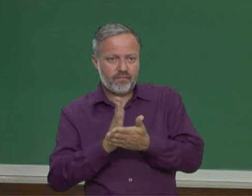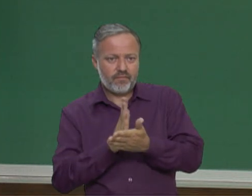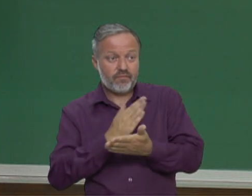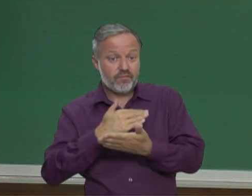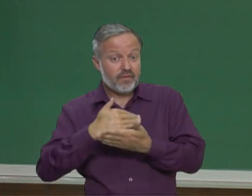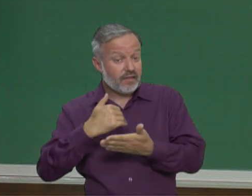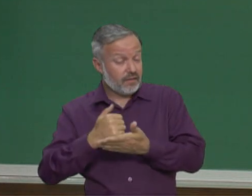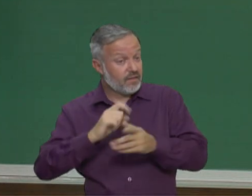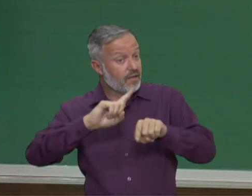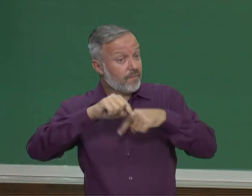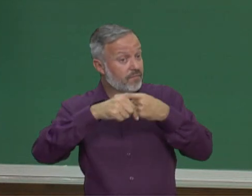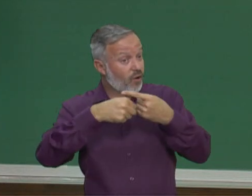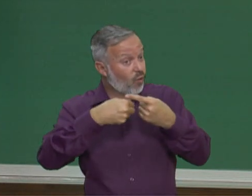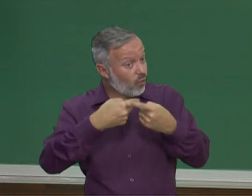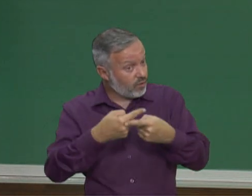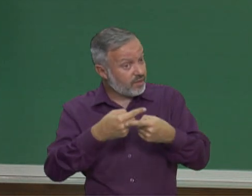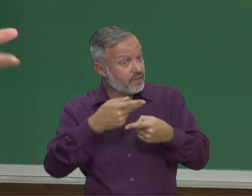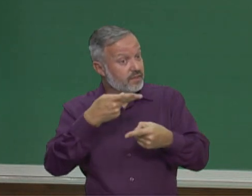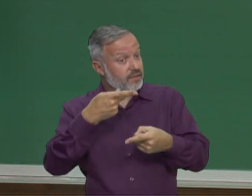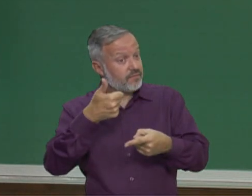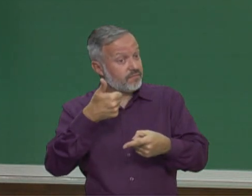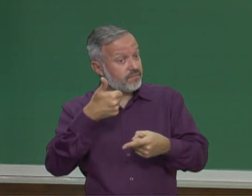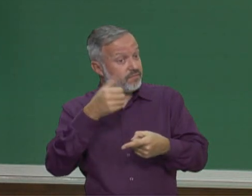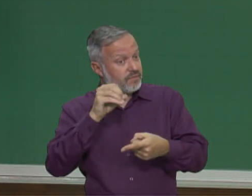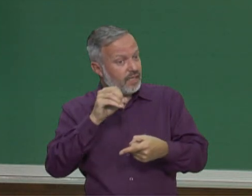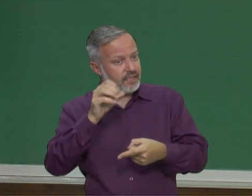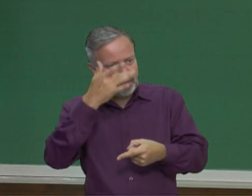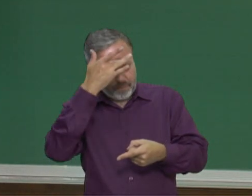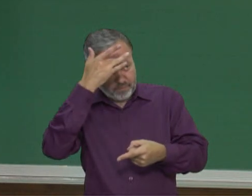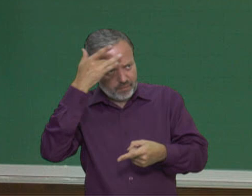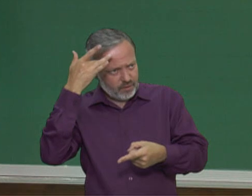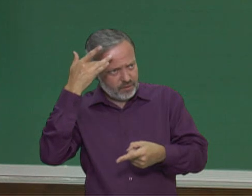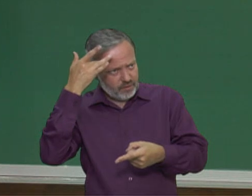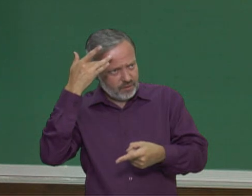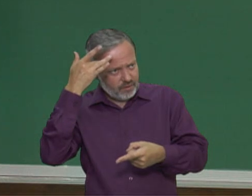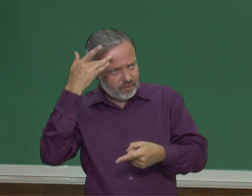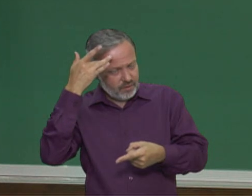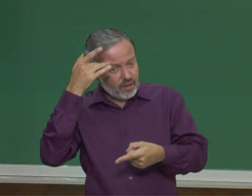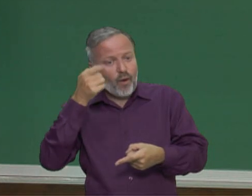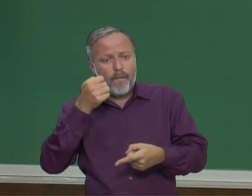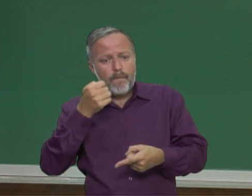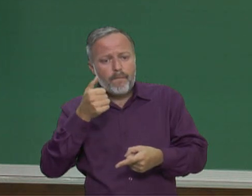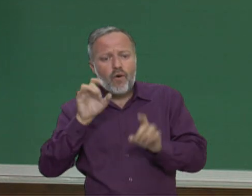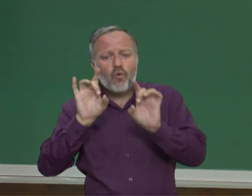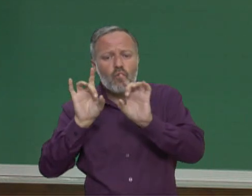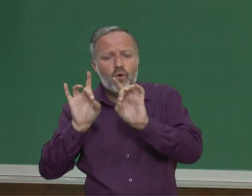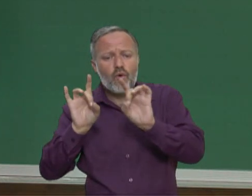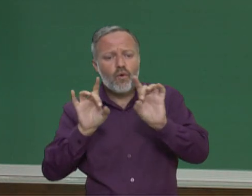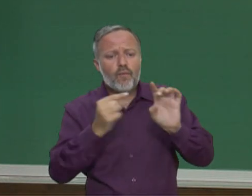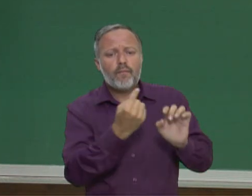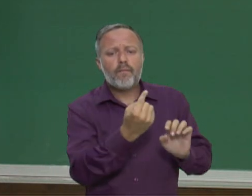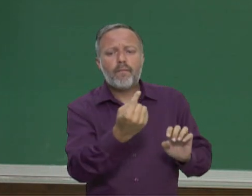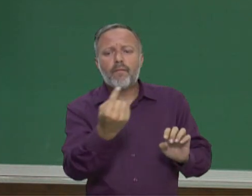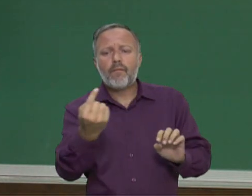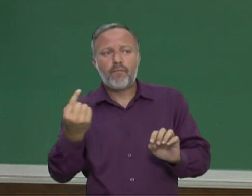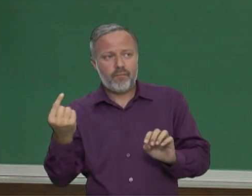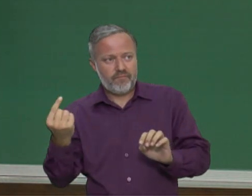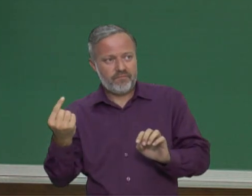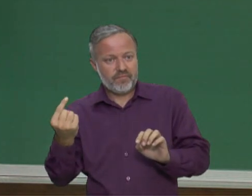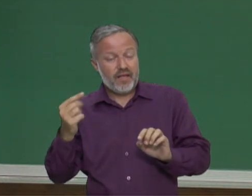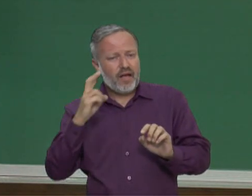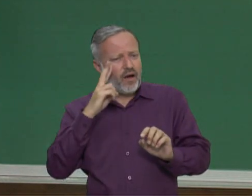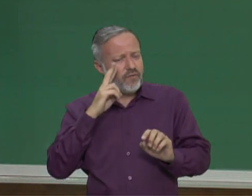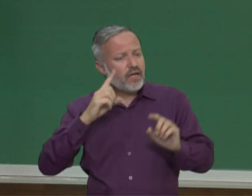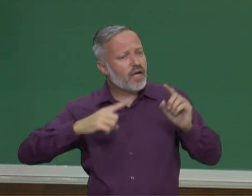né? Essas outras pessoas que eu deveria seguir. Nossa, ficou super barato, porque dividi um pouquinho para cada uma, né? Então veja só a política